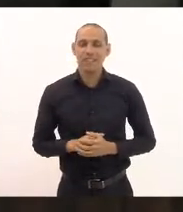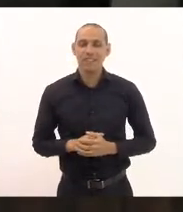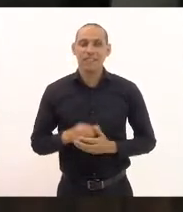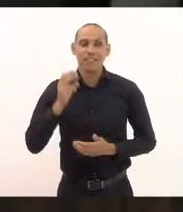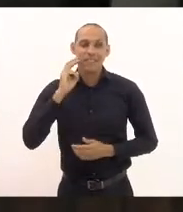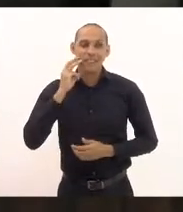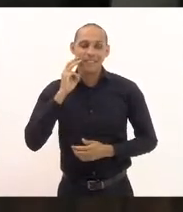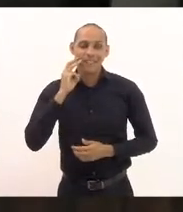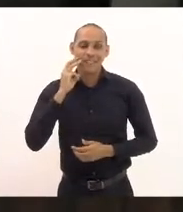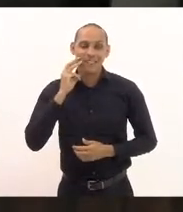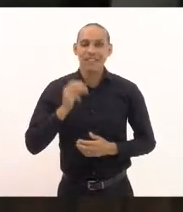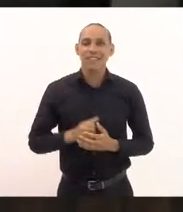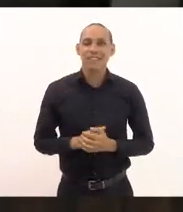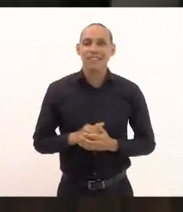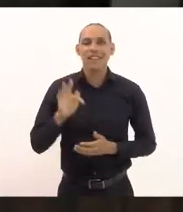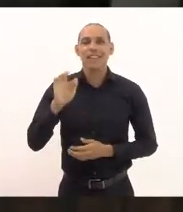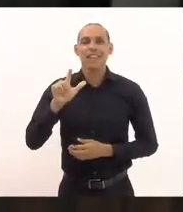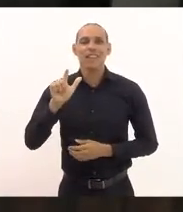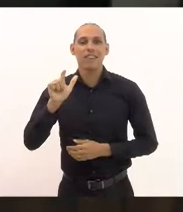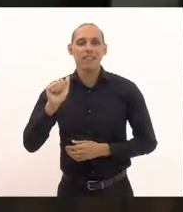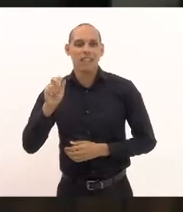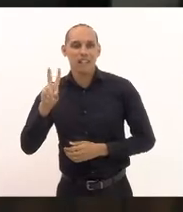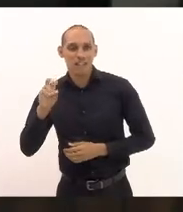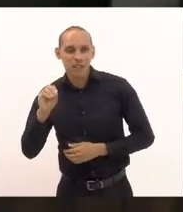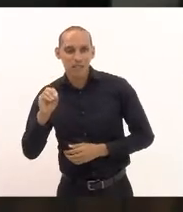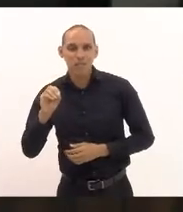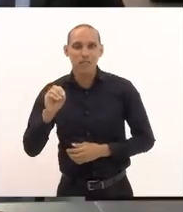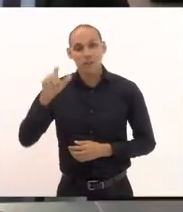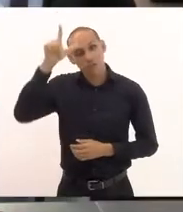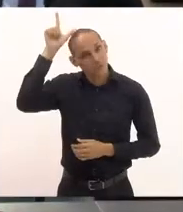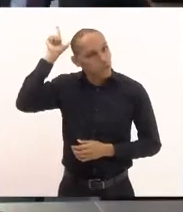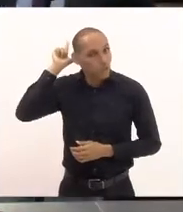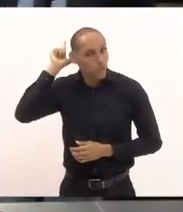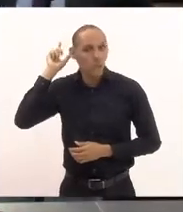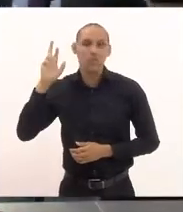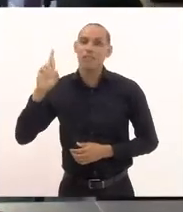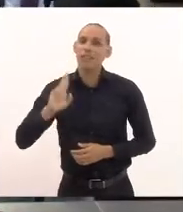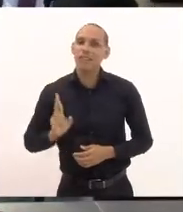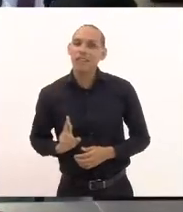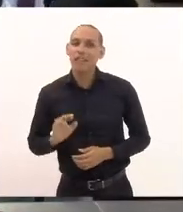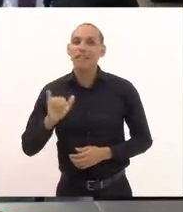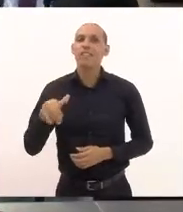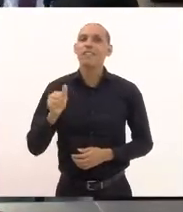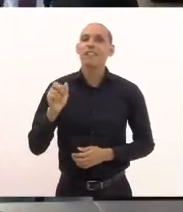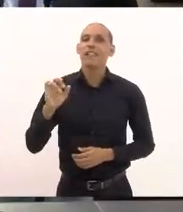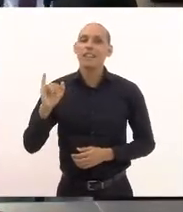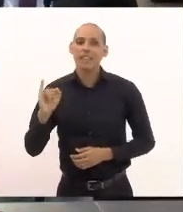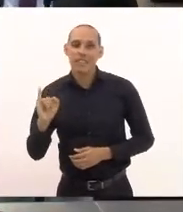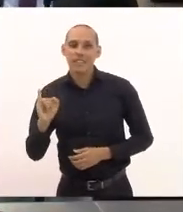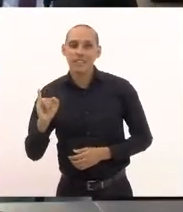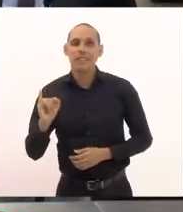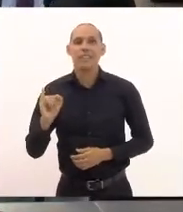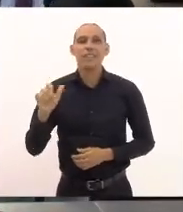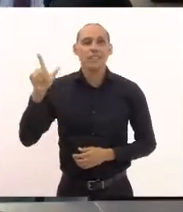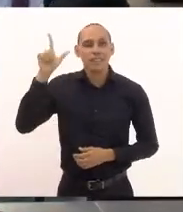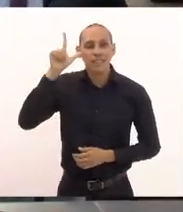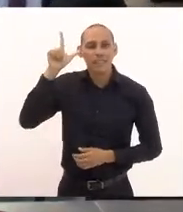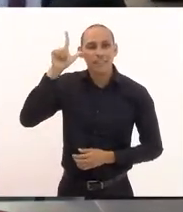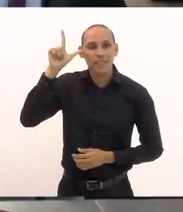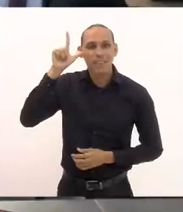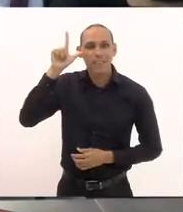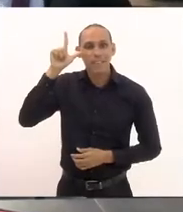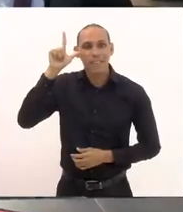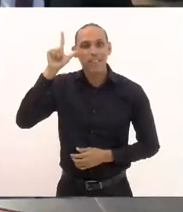Valdeque Carneiro, deputado Flávio Serafim, deputado Luiz Paulo, deputada Renata, Jari, Lucinha, Márcio,